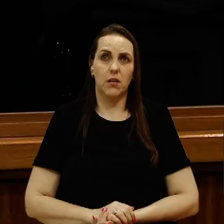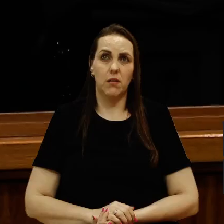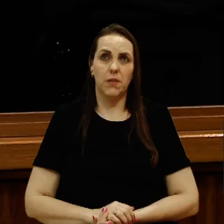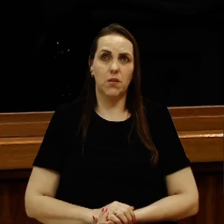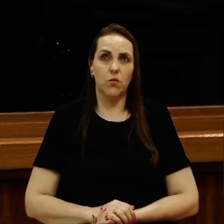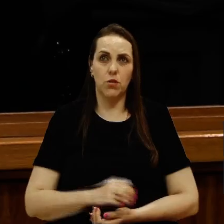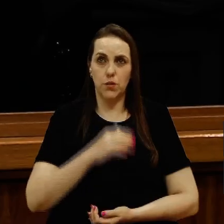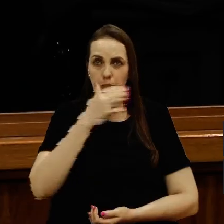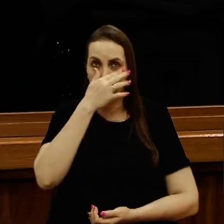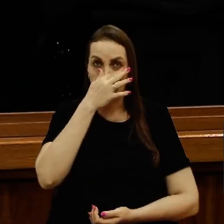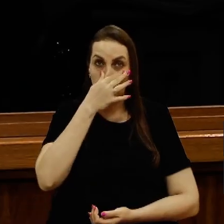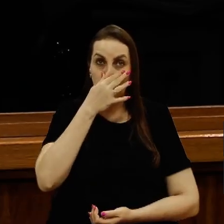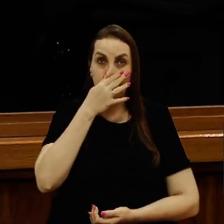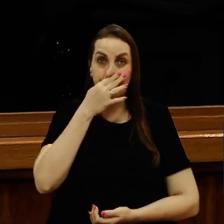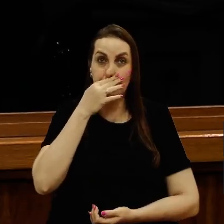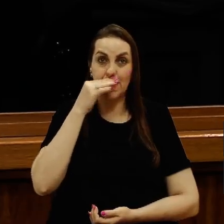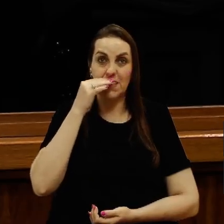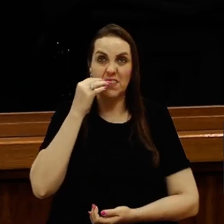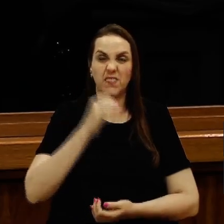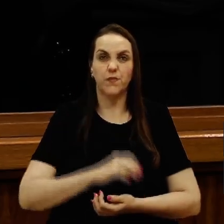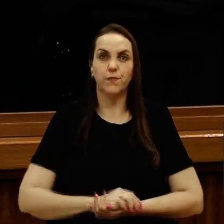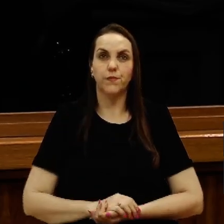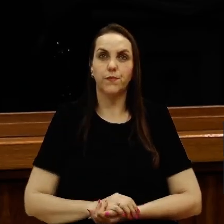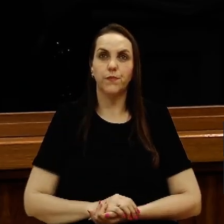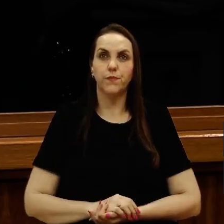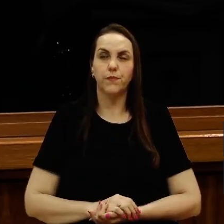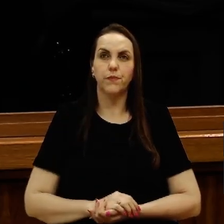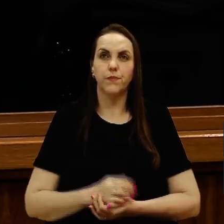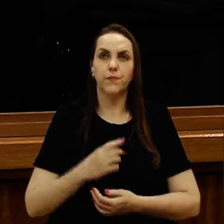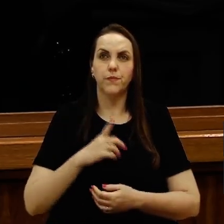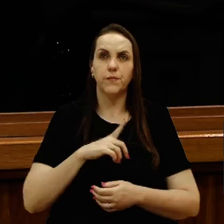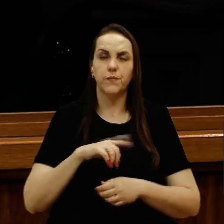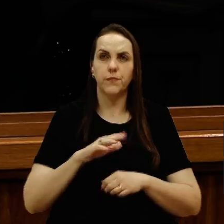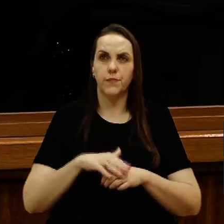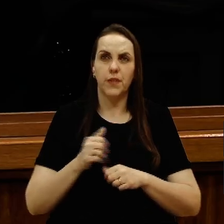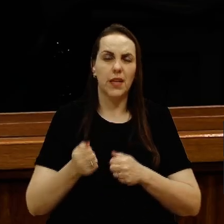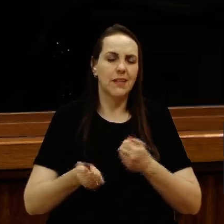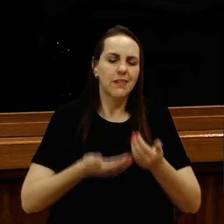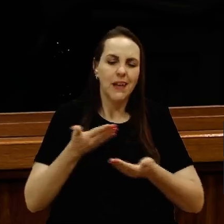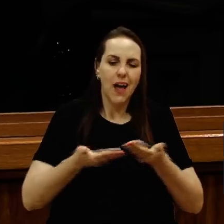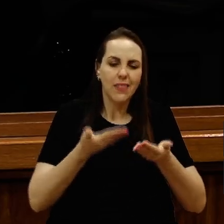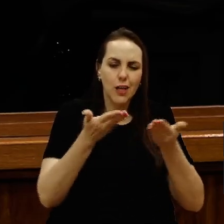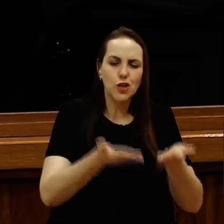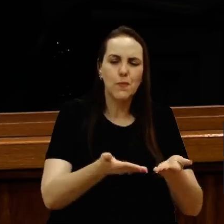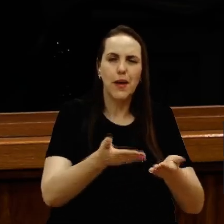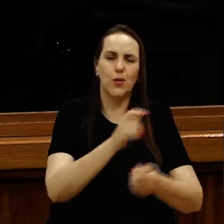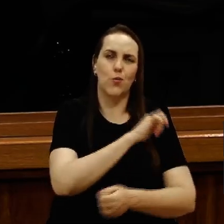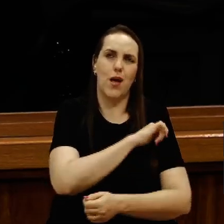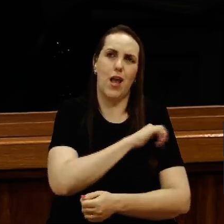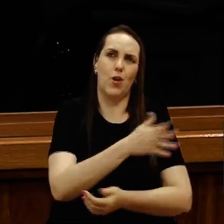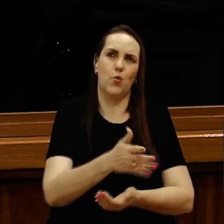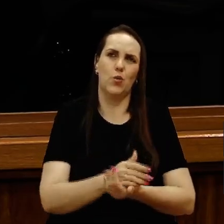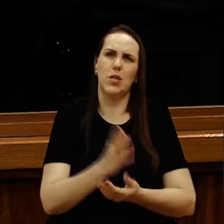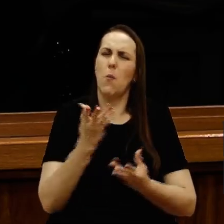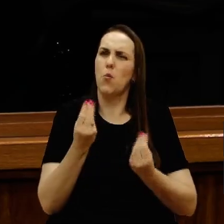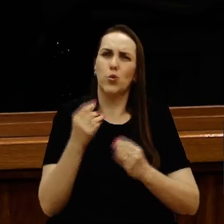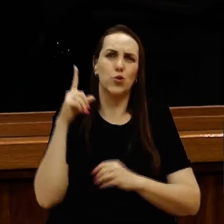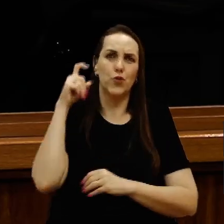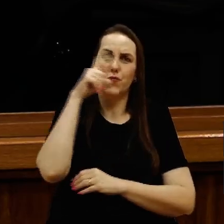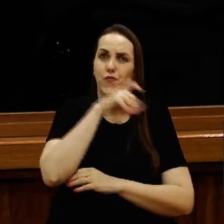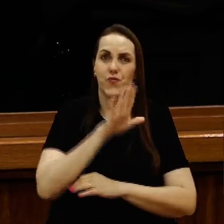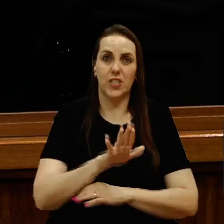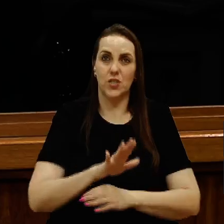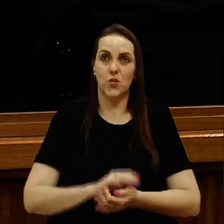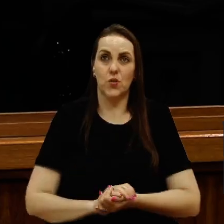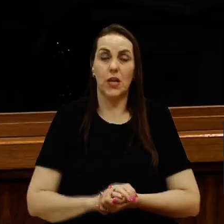objeto desse pedido de informação, mas também para quem trata com esses estudantes. É muito, muito difícil isso, e a gente precisa fazer